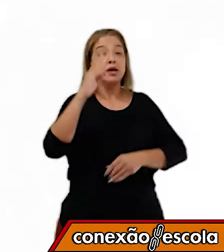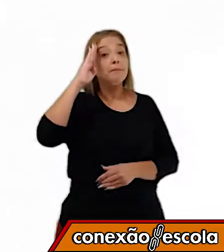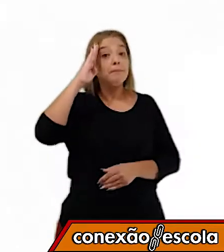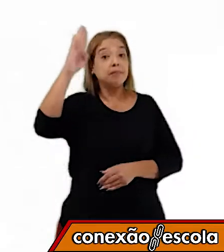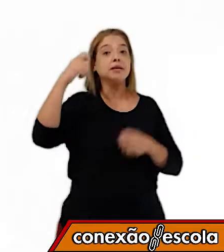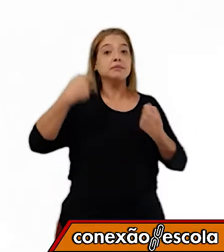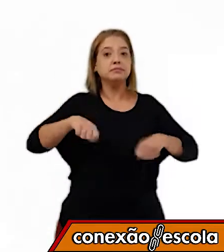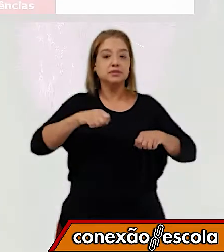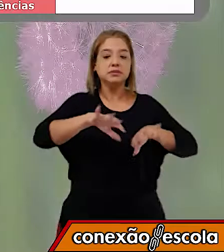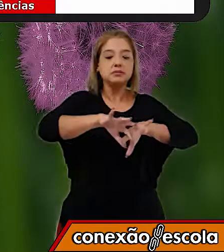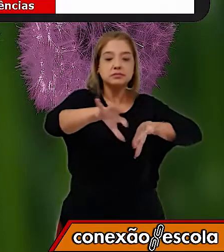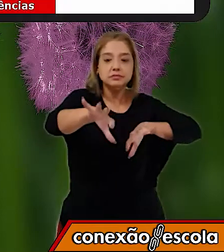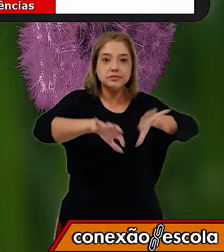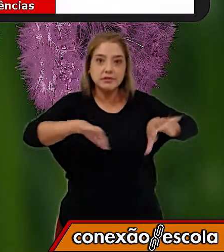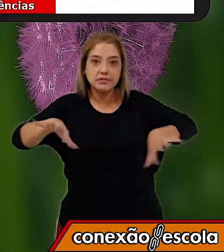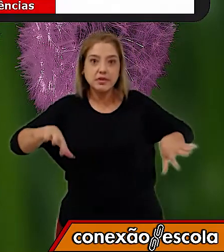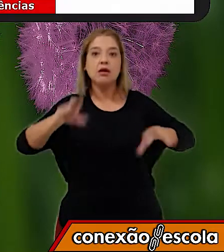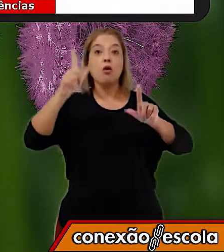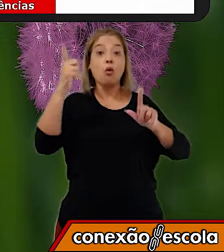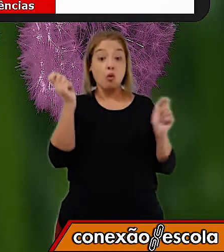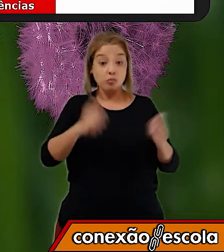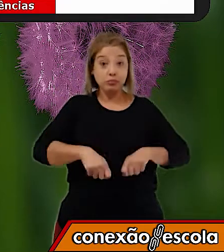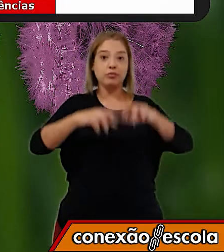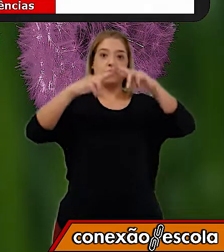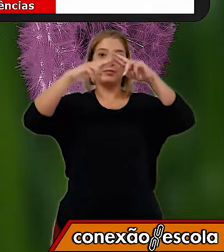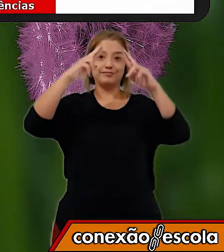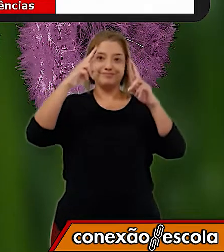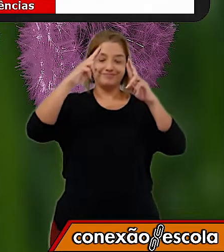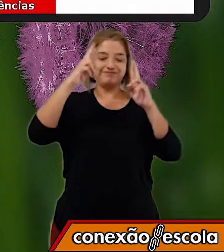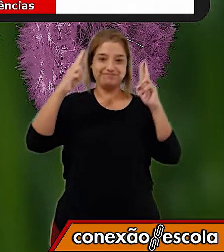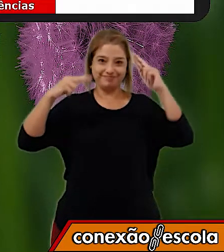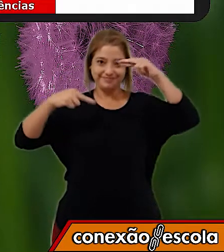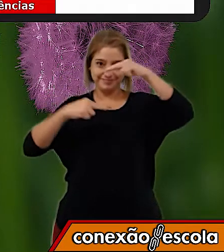ser transformados em novas matérias.